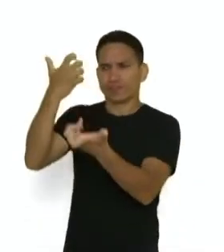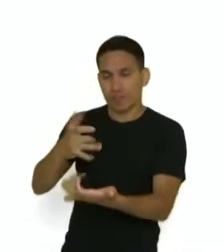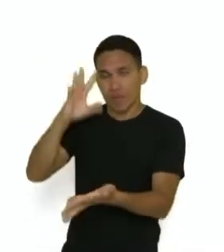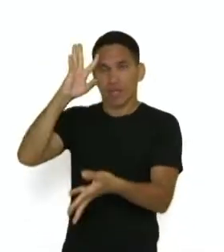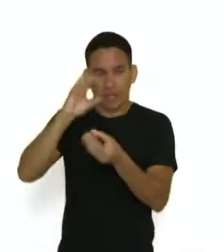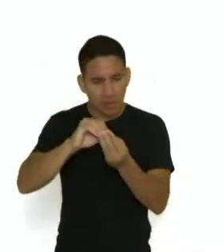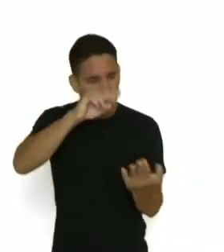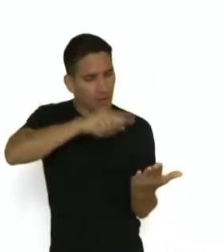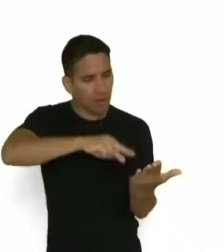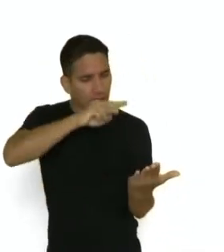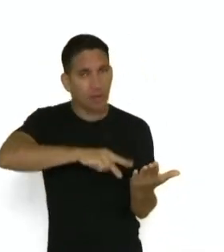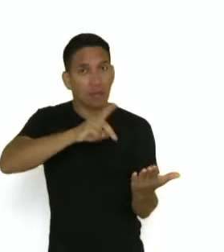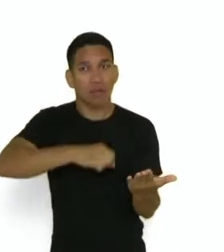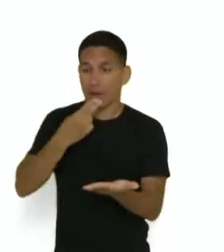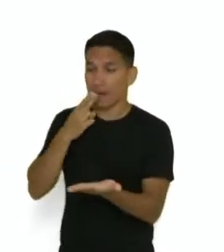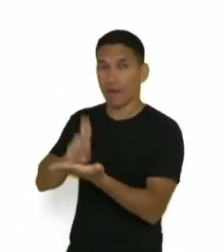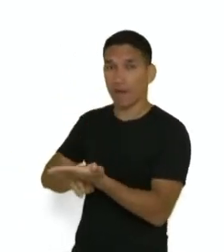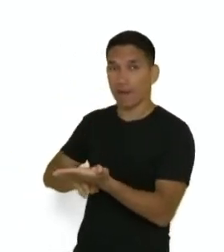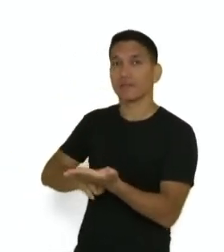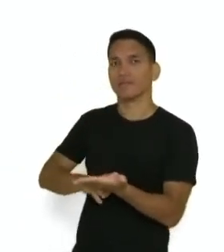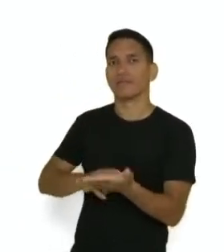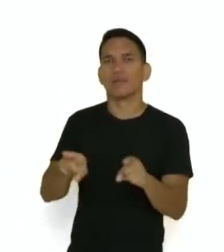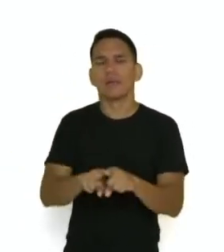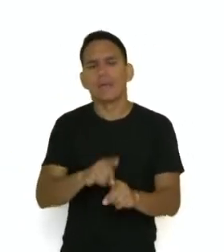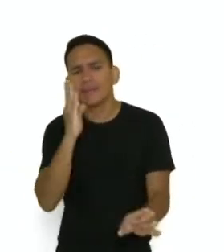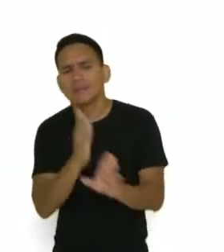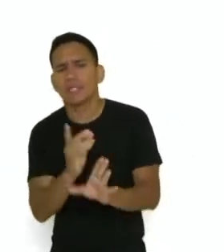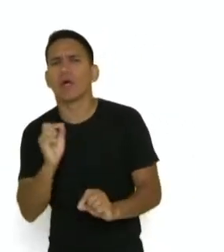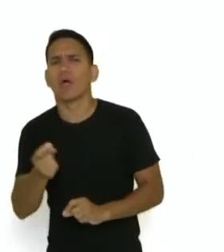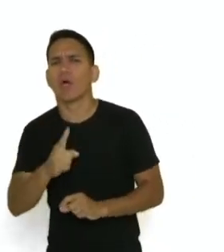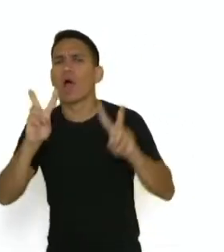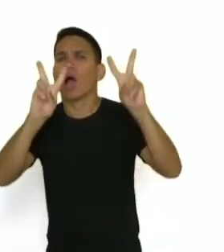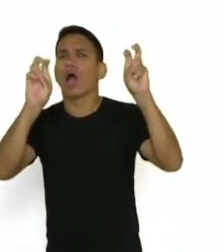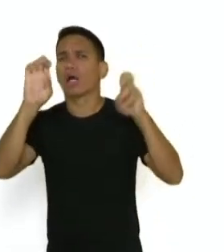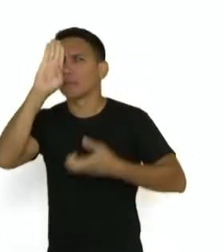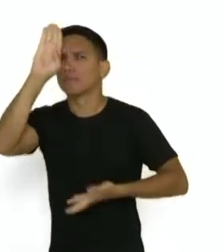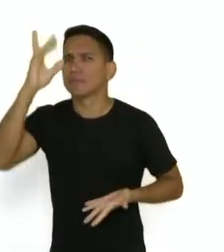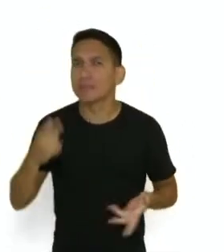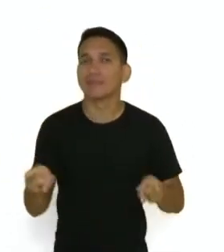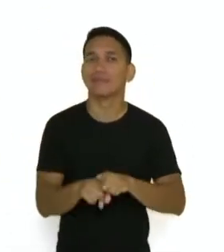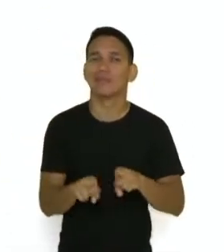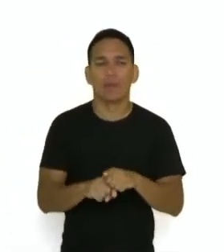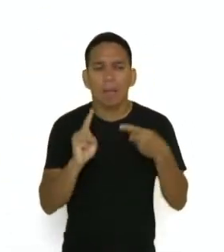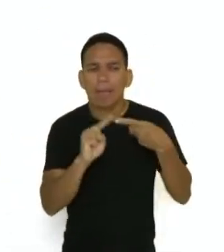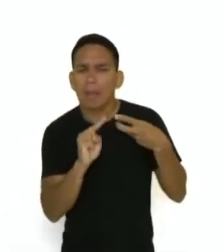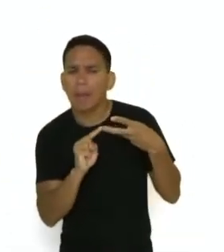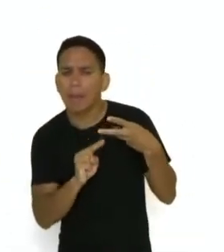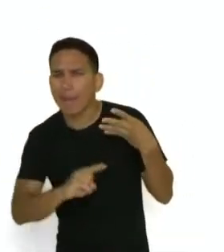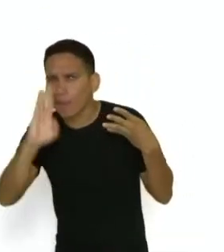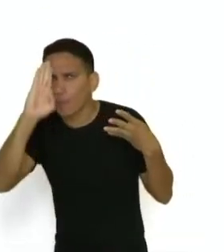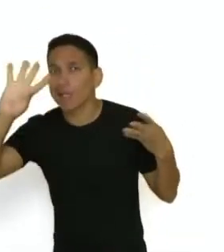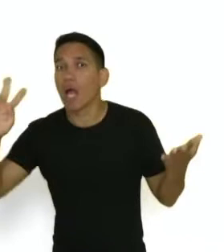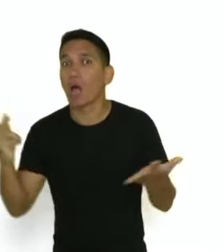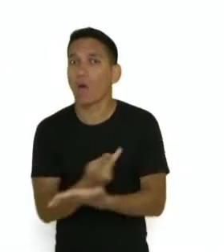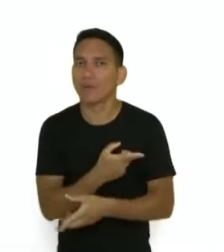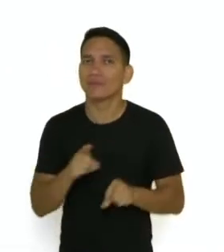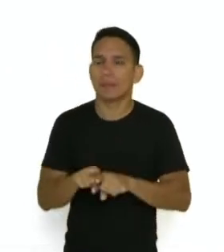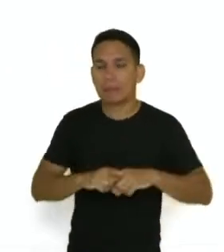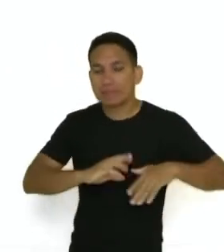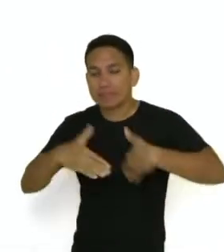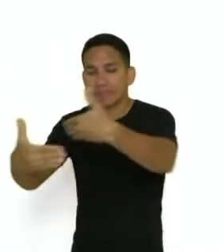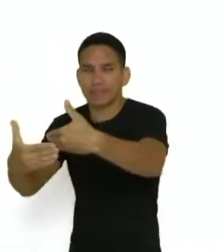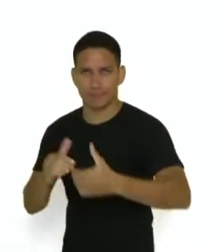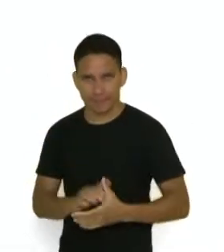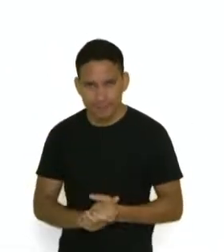do leitor, identificar o fato central, suas principais circunstâncias e eventuais decorrências.